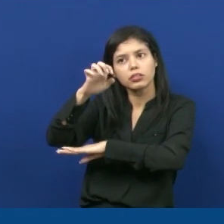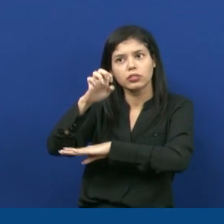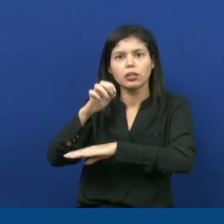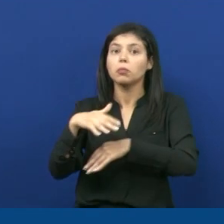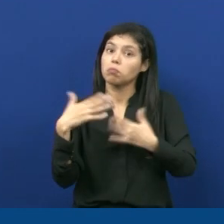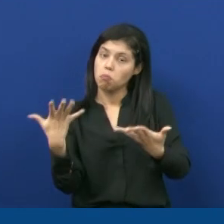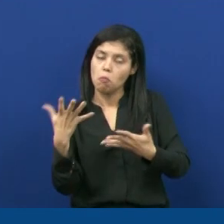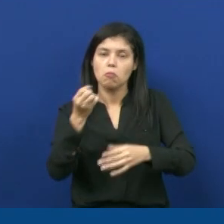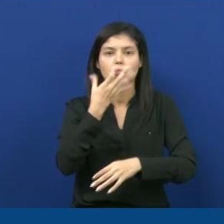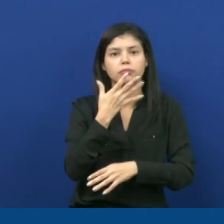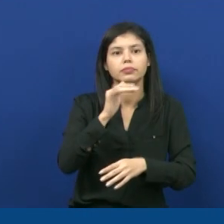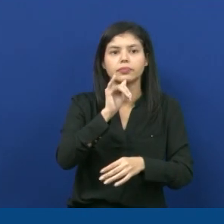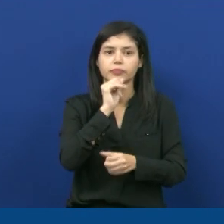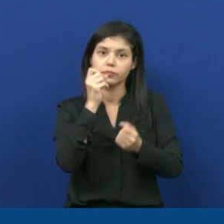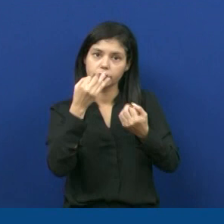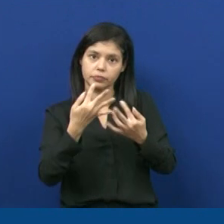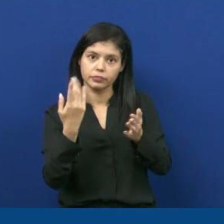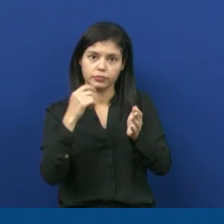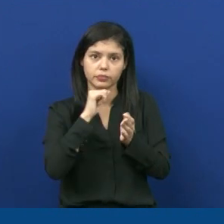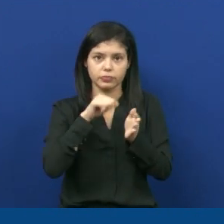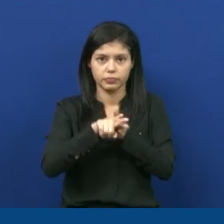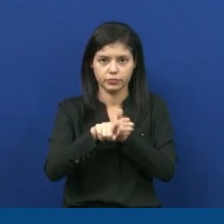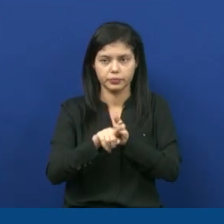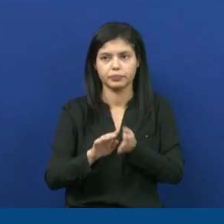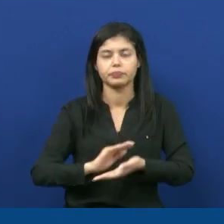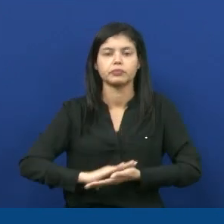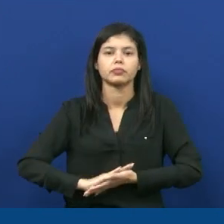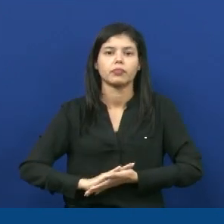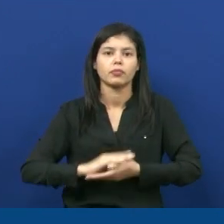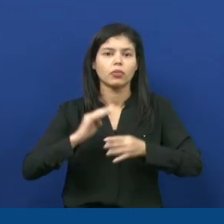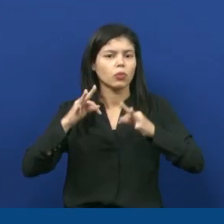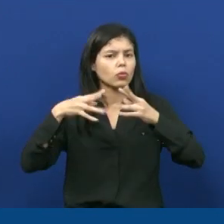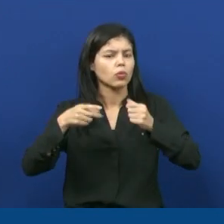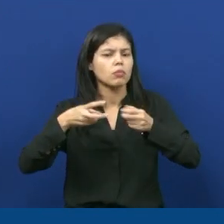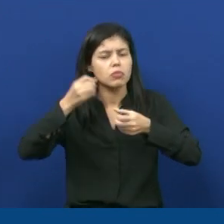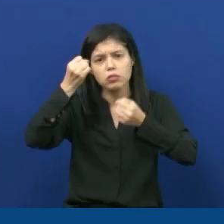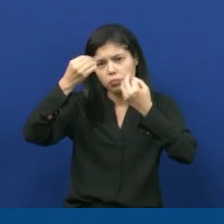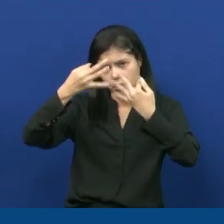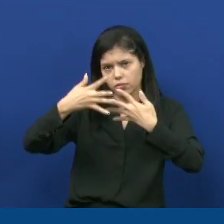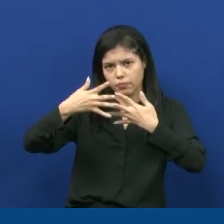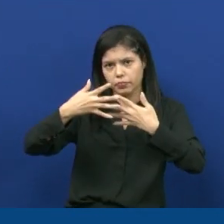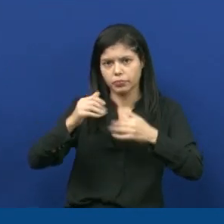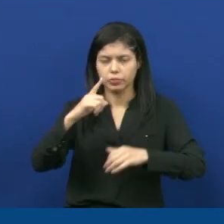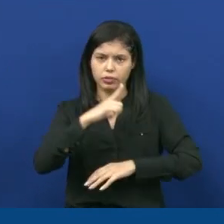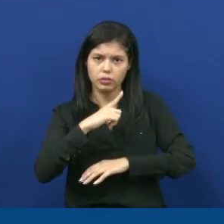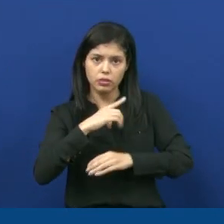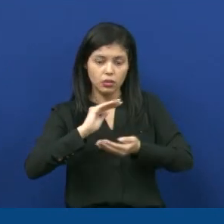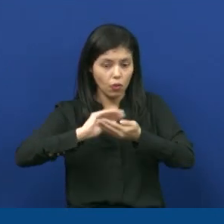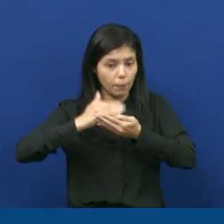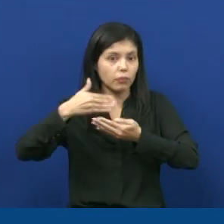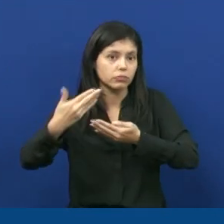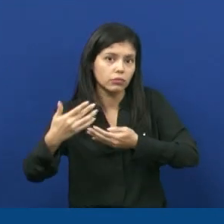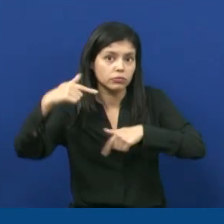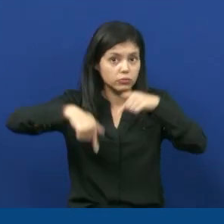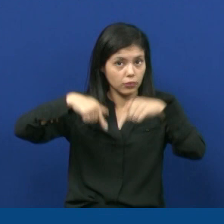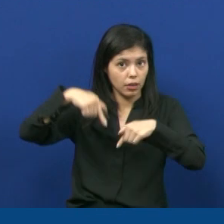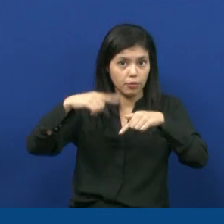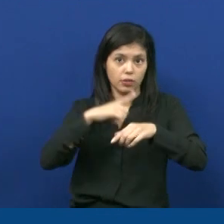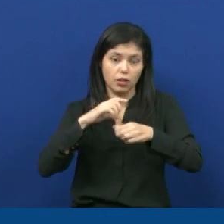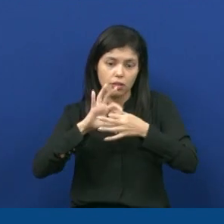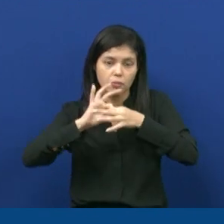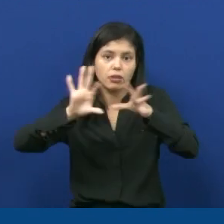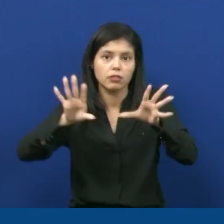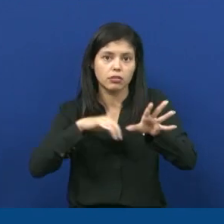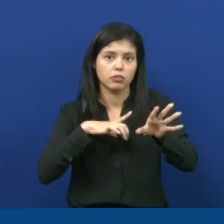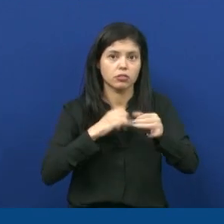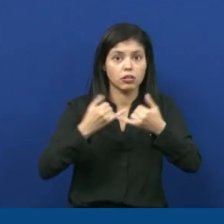breve exercício? Vamos lá. Com tudo isso que nós explicamos, existe um processo químico que consiste em liberação